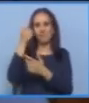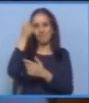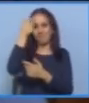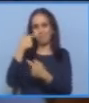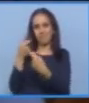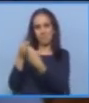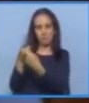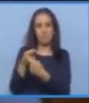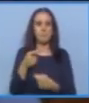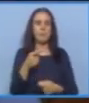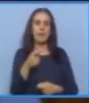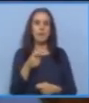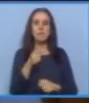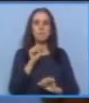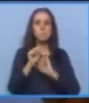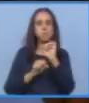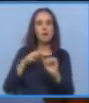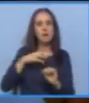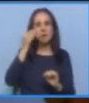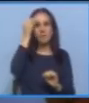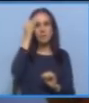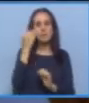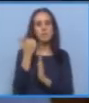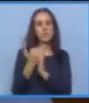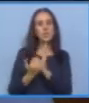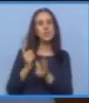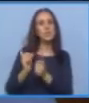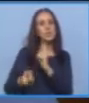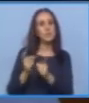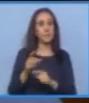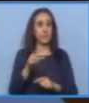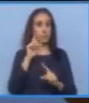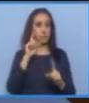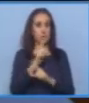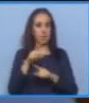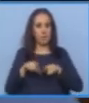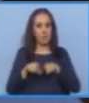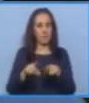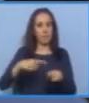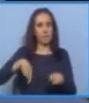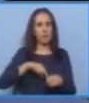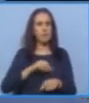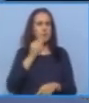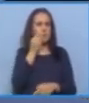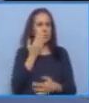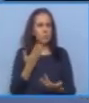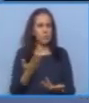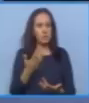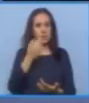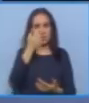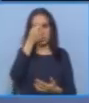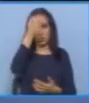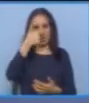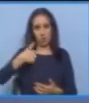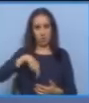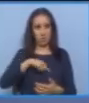trata-se de tentar identificar esses elementos, não é? De como é que a música nos acompanha na nossa história de